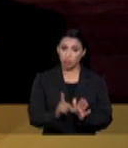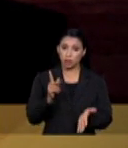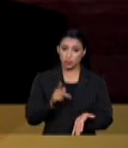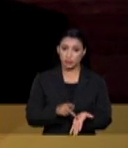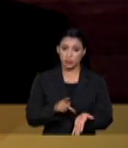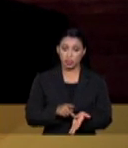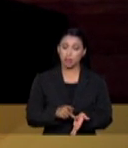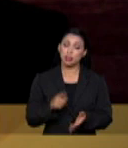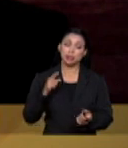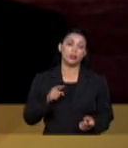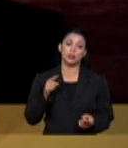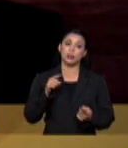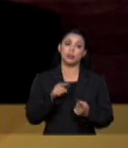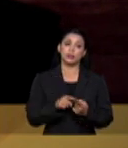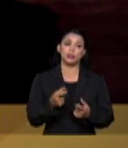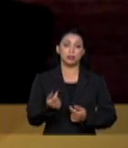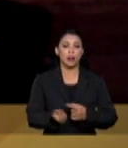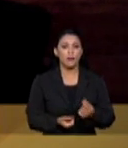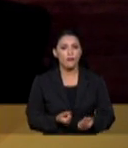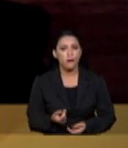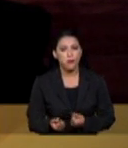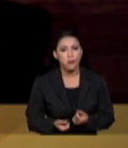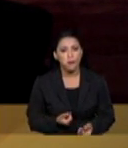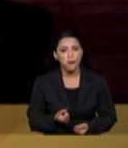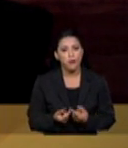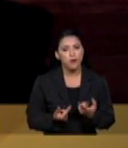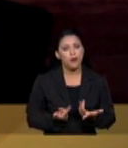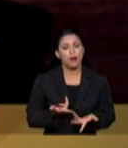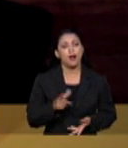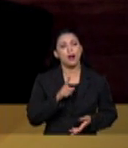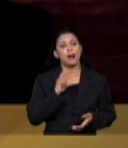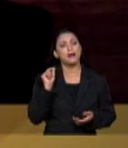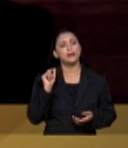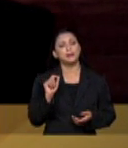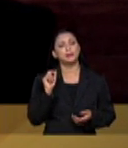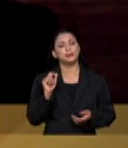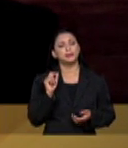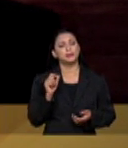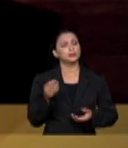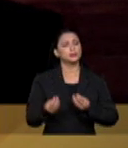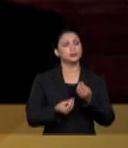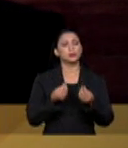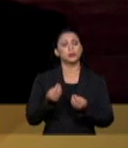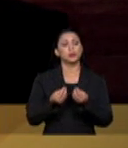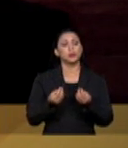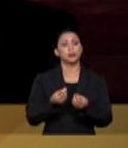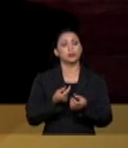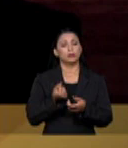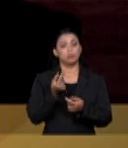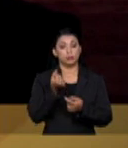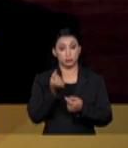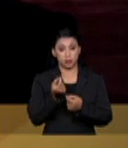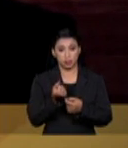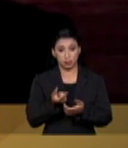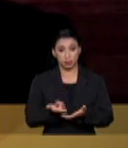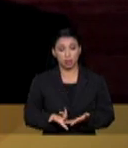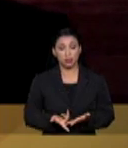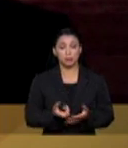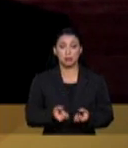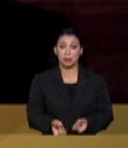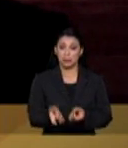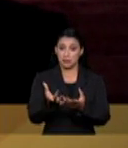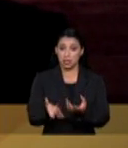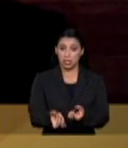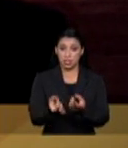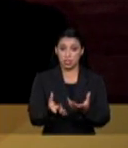finalidade eminentemente Econômica na dinâmica de circulação do mercado como objeto de